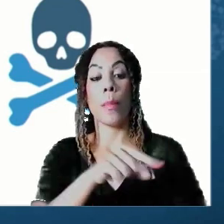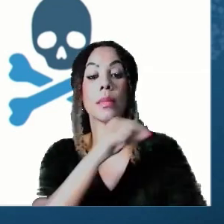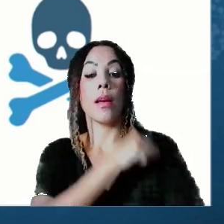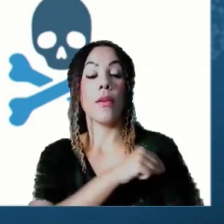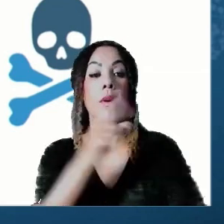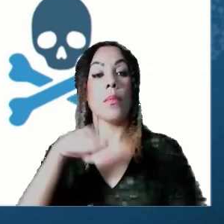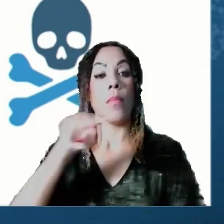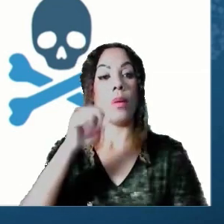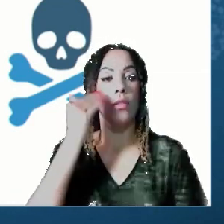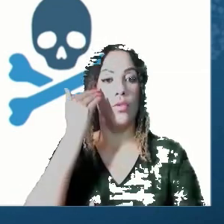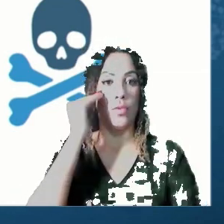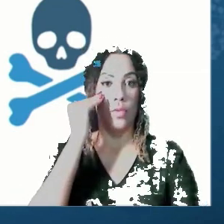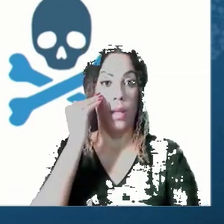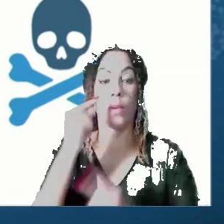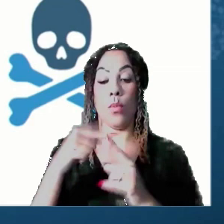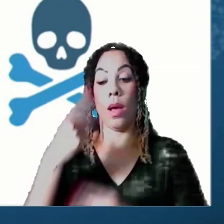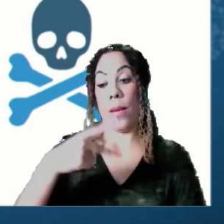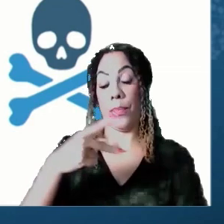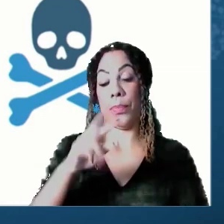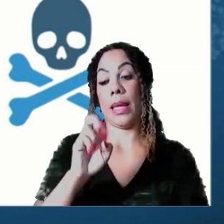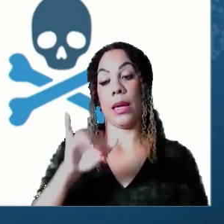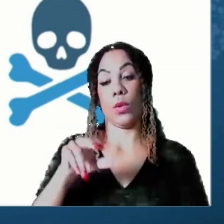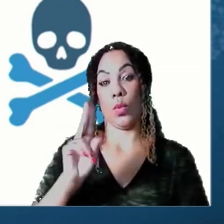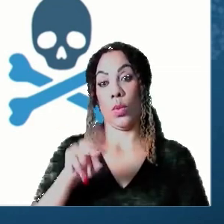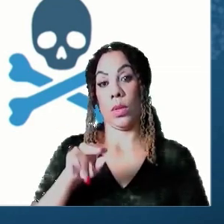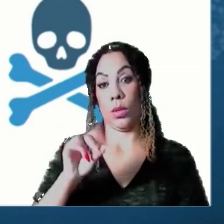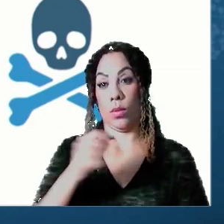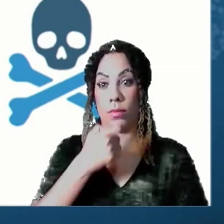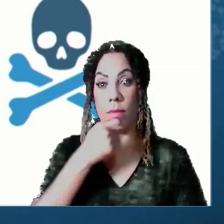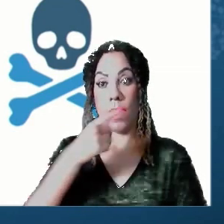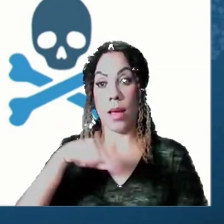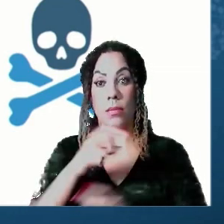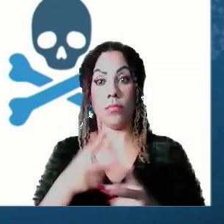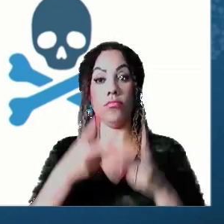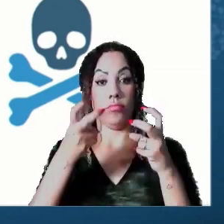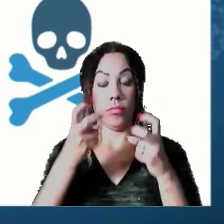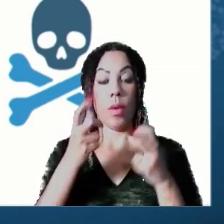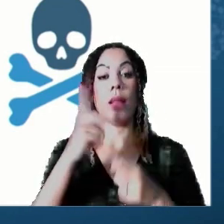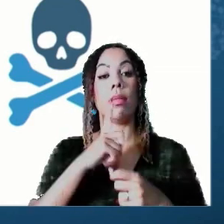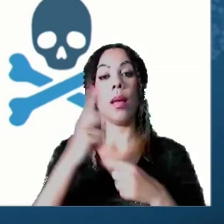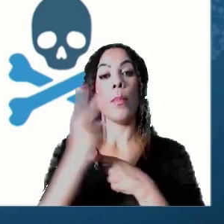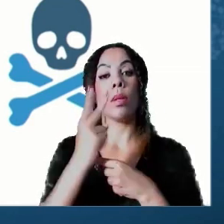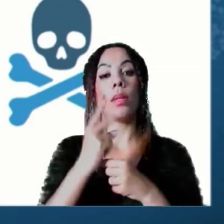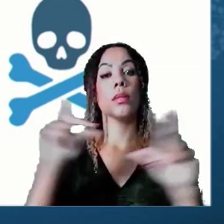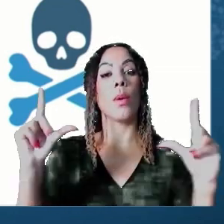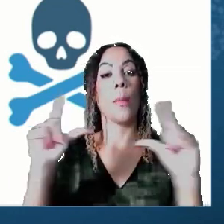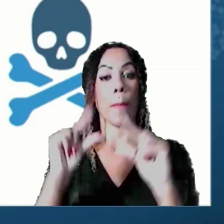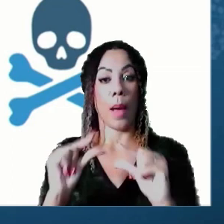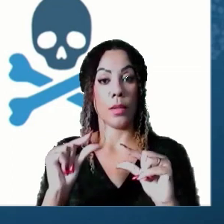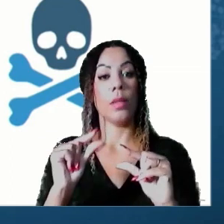No nosso teste no Reino Unido, fomos capazes de ver que havia uma proteção baixa contra